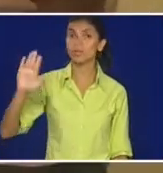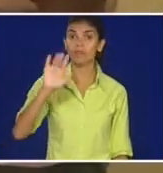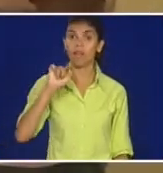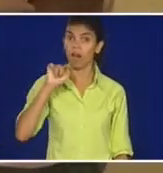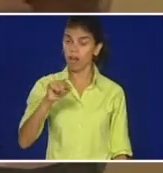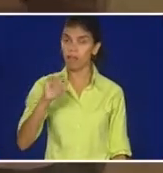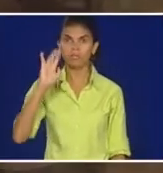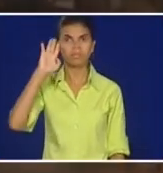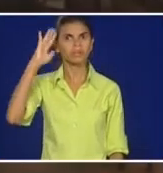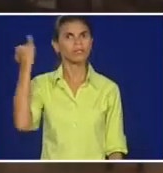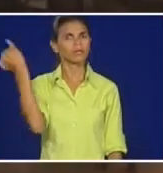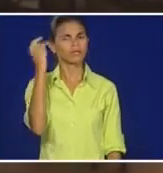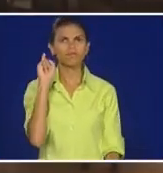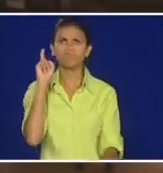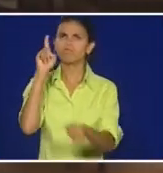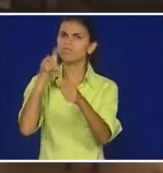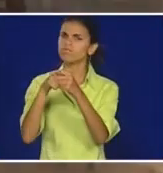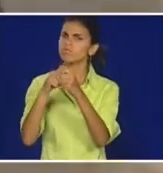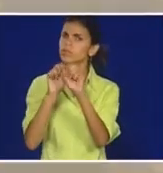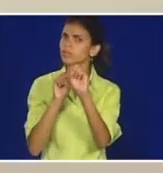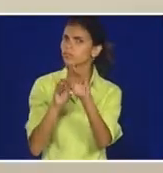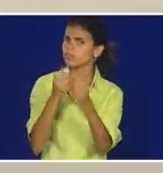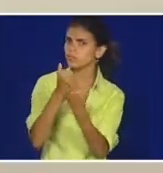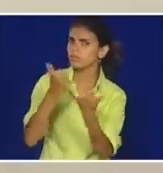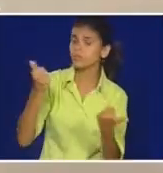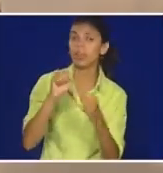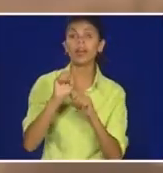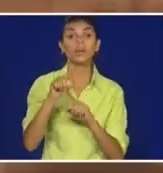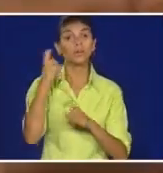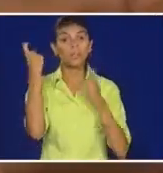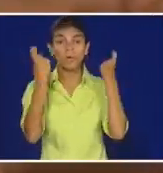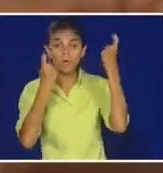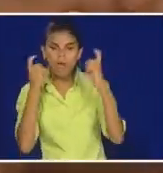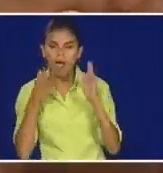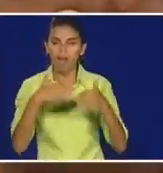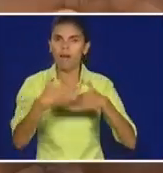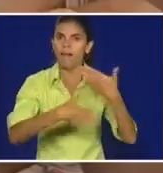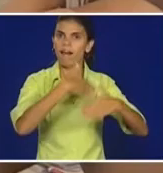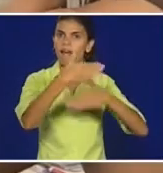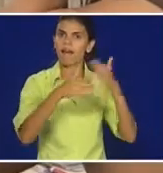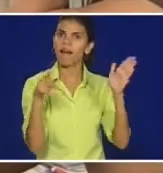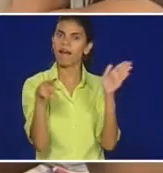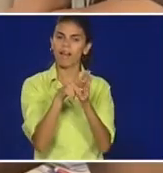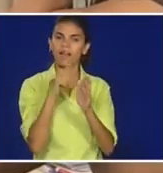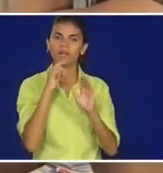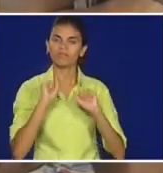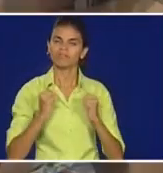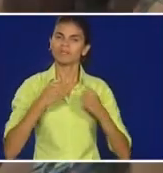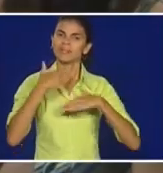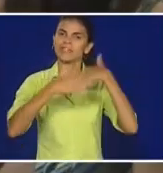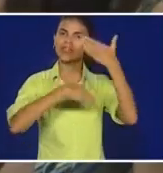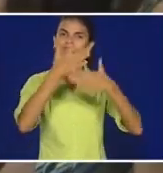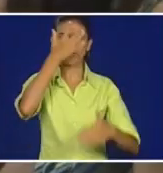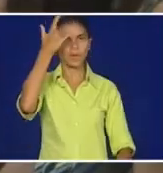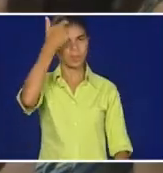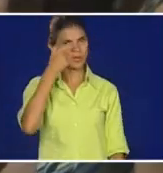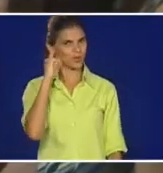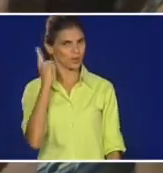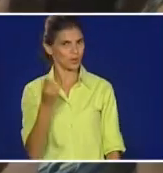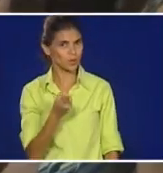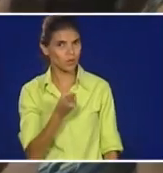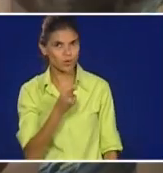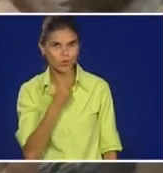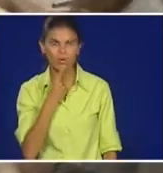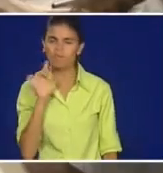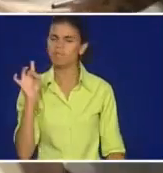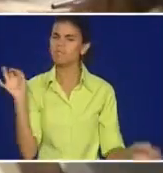surdez. Órgão integrante do Ministério da Educação, atua no sentido de promover e assegurar o desenvolvimento da pessoa